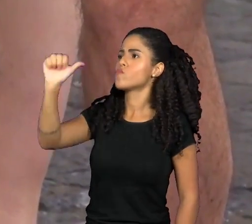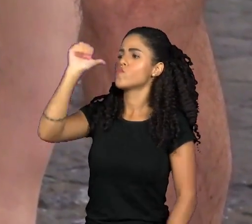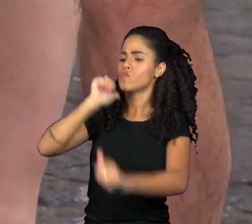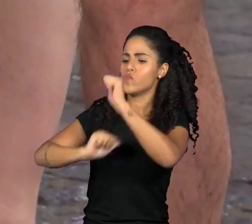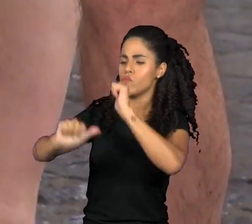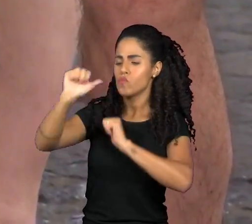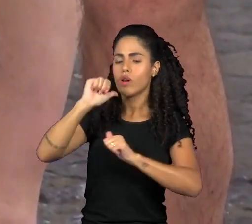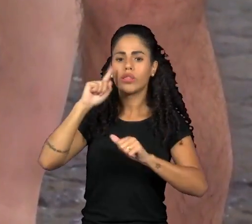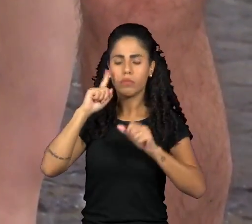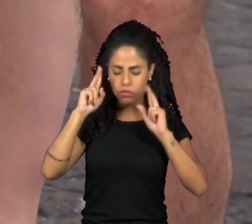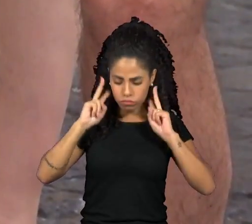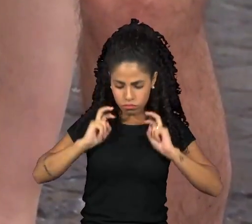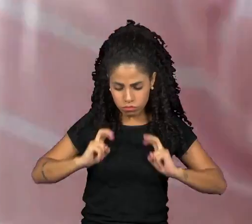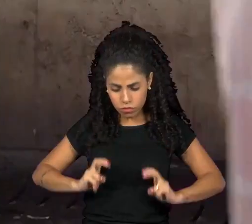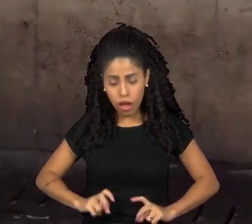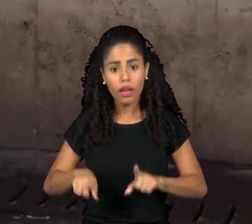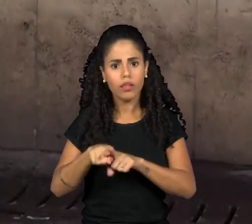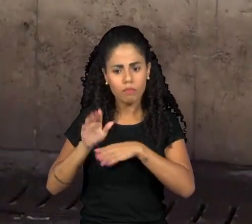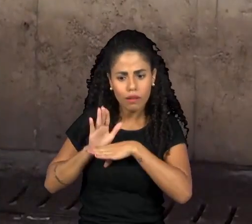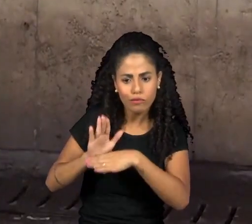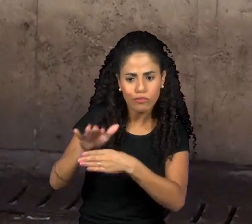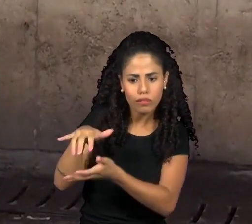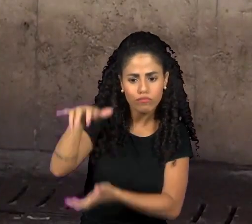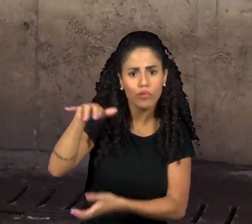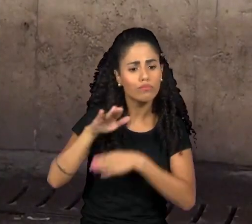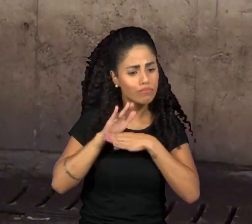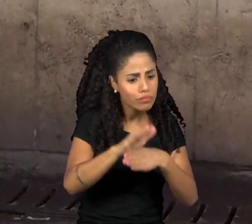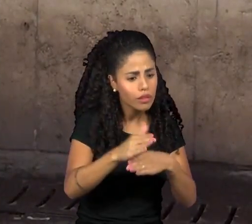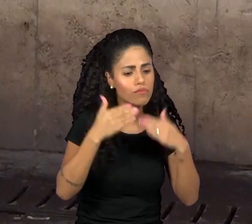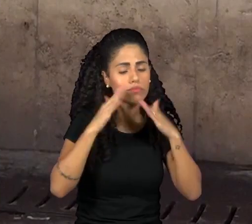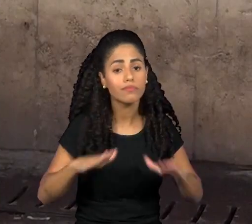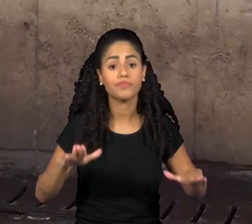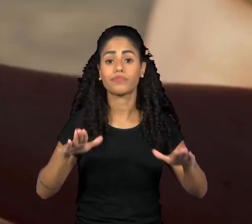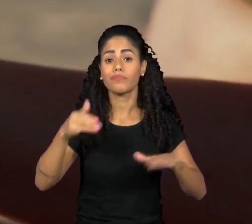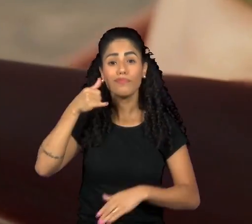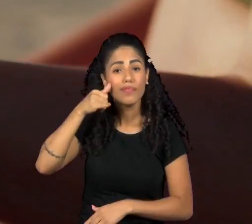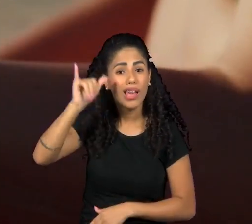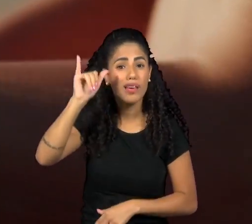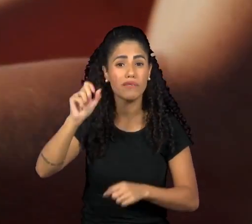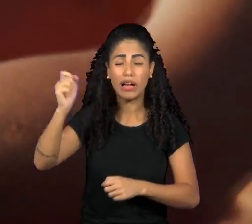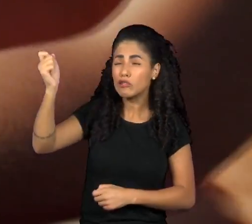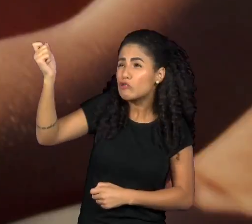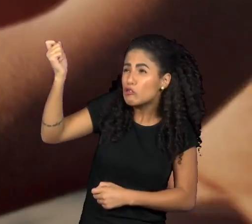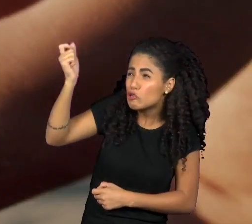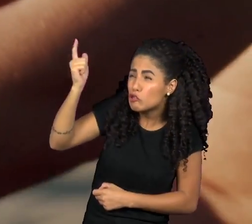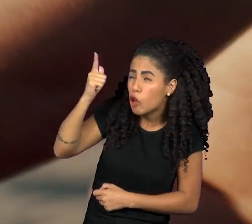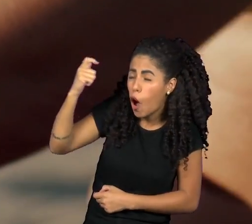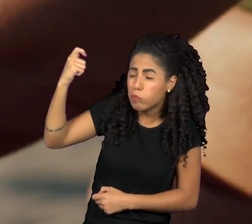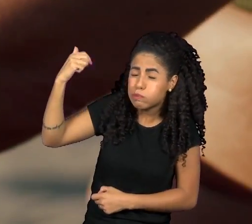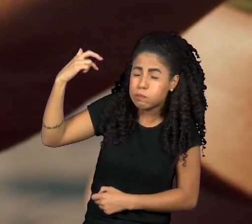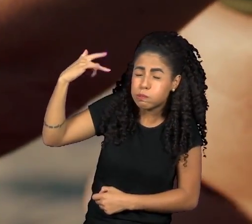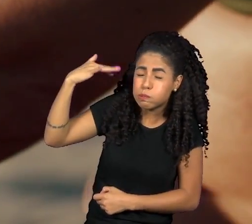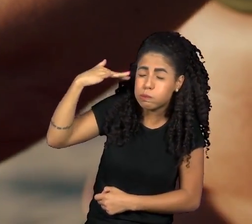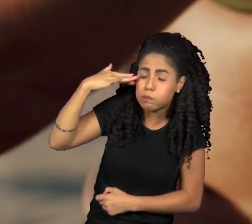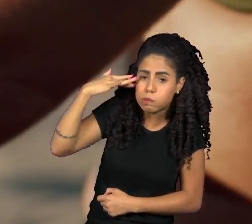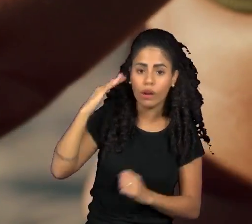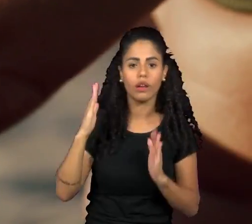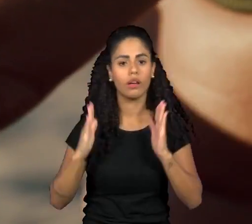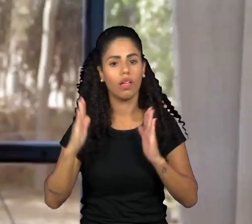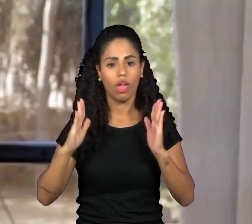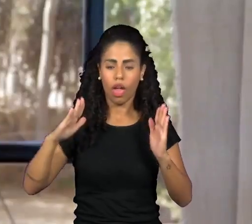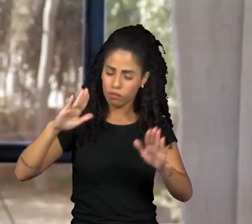atenção na hidratação de crianças e idosos. Evitar a exposição direta ao sol, sobretudo por períodos